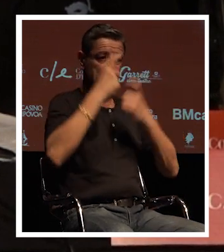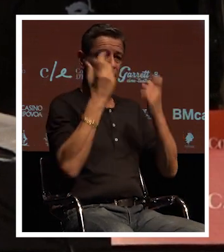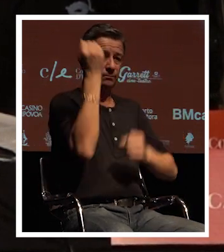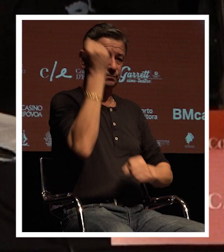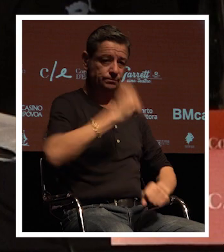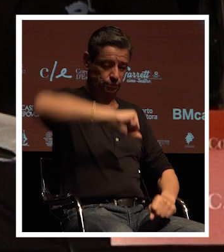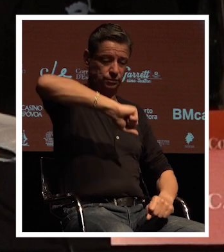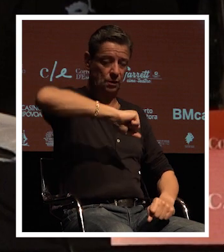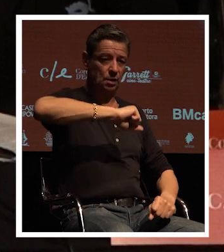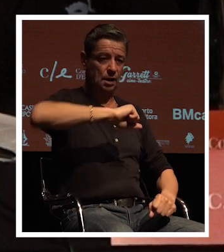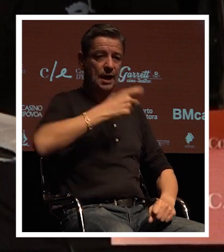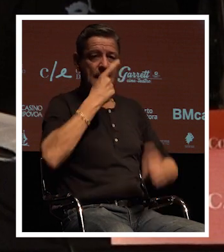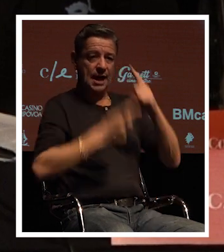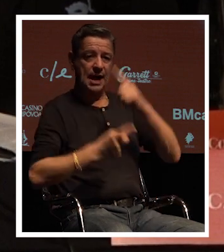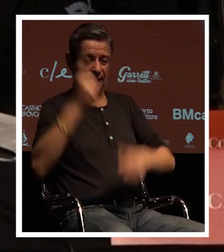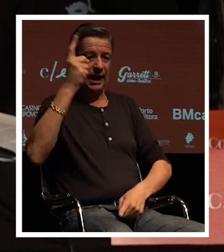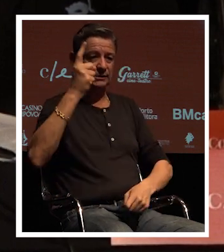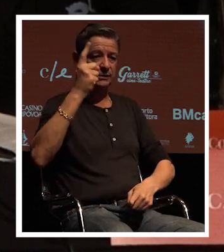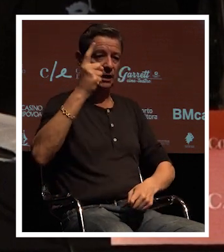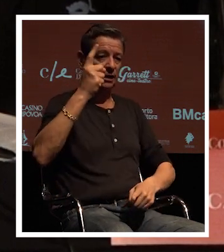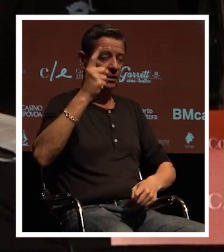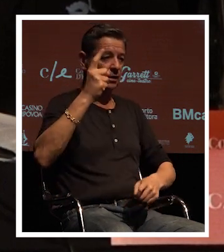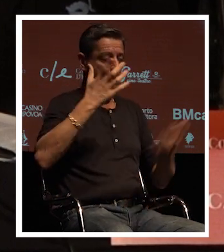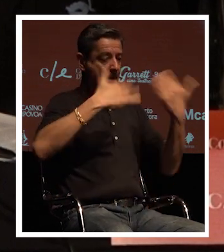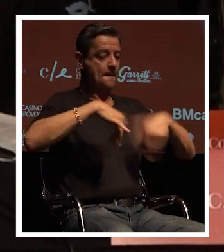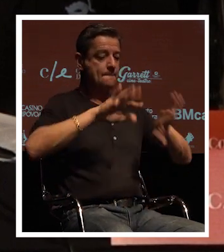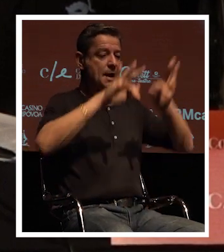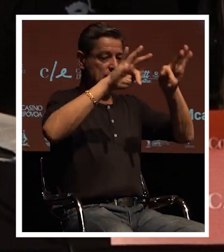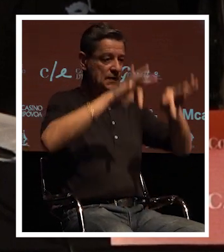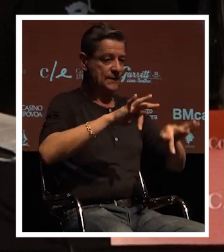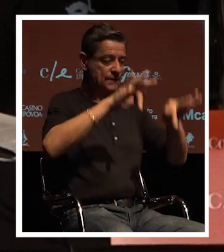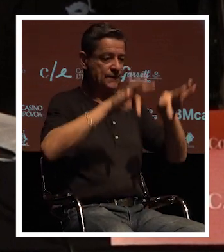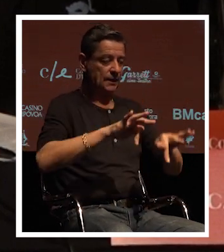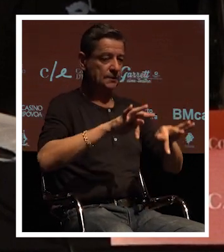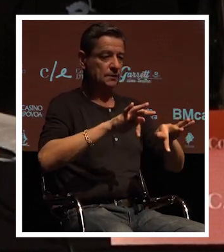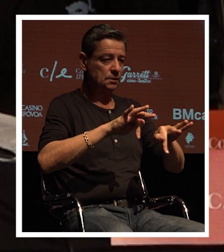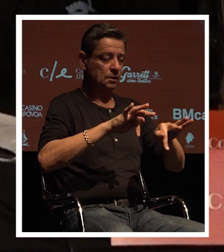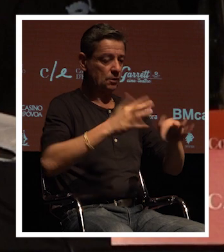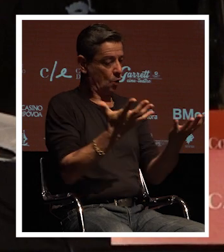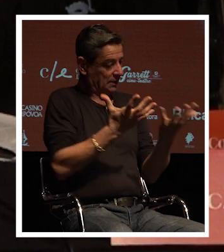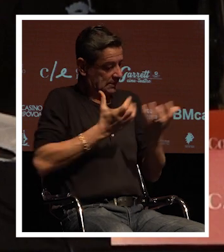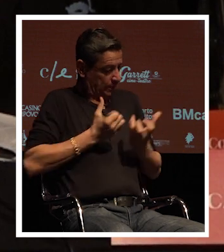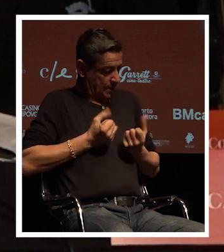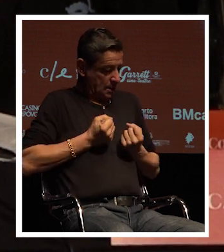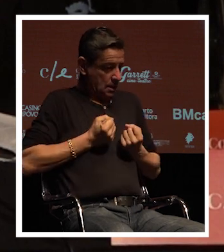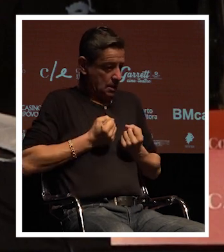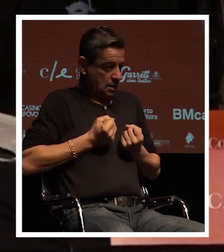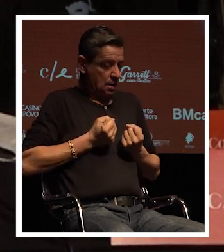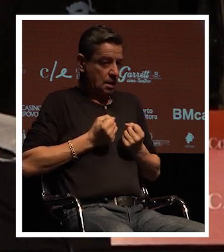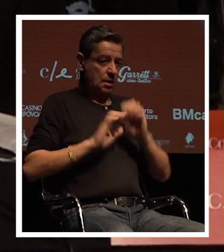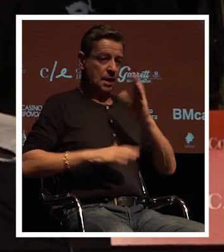ignorância desvalorizou a queixa nem por sombras No final daquela espécie de intimação que eu recebera eram me